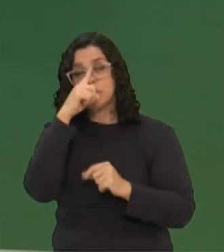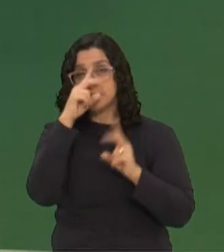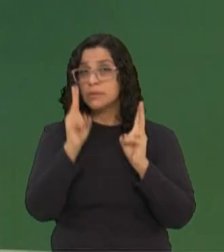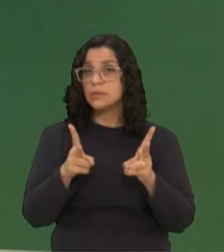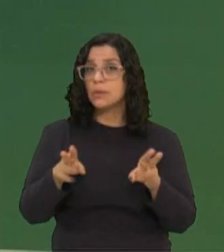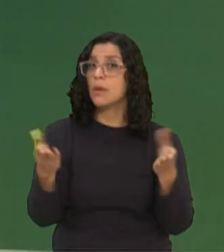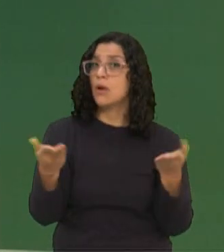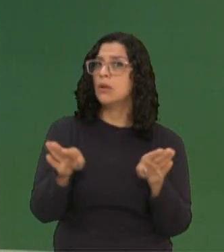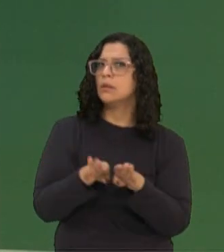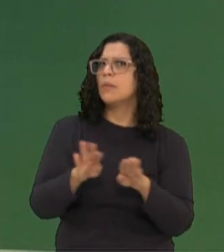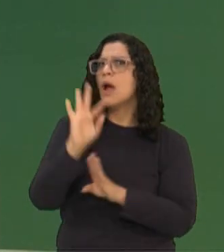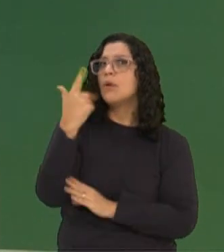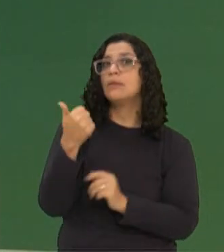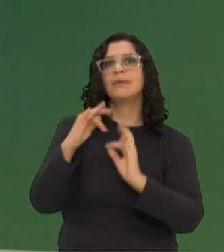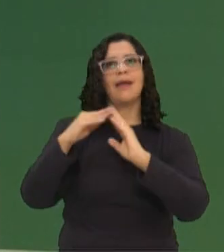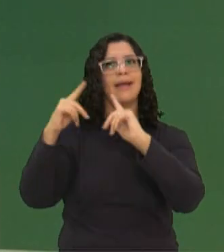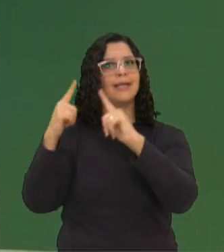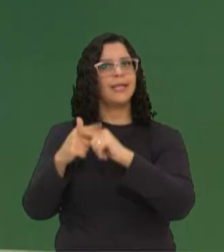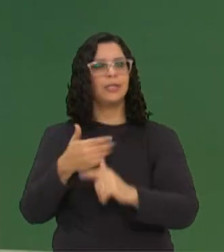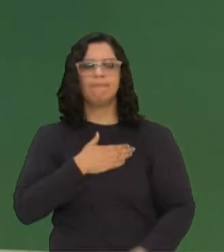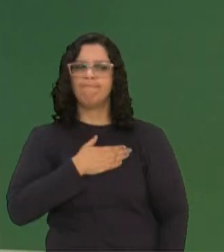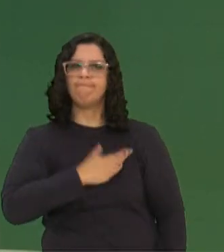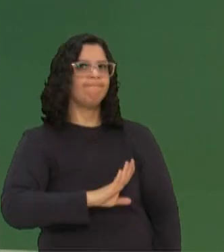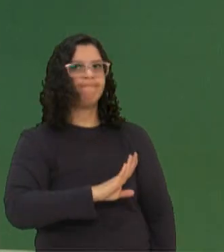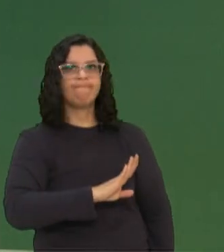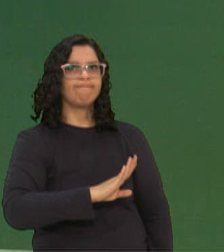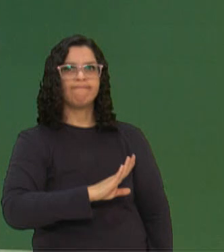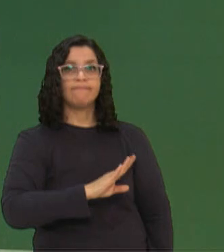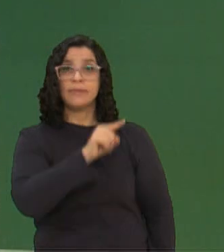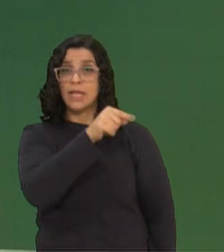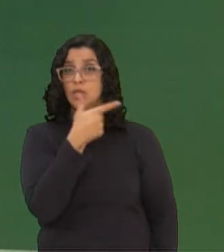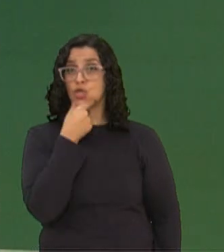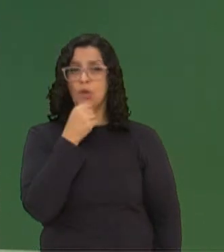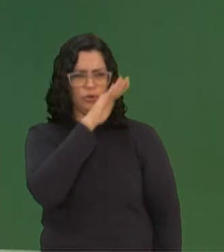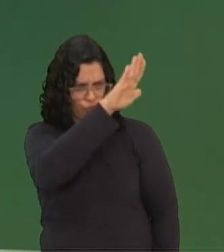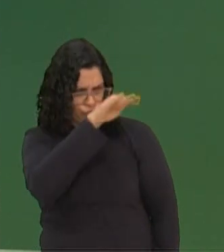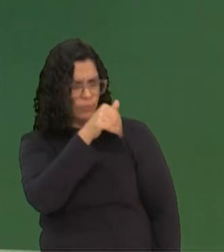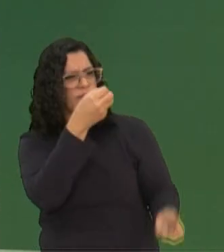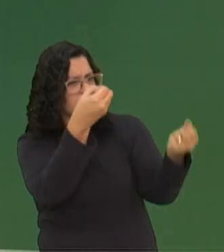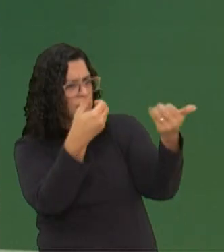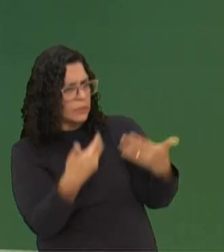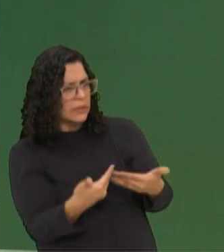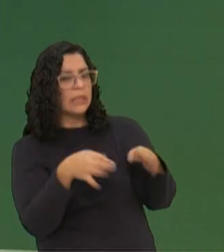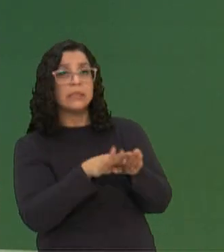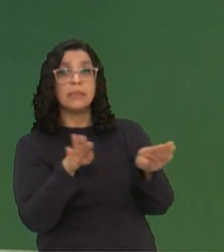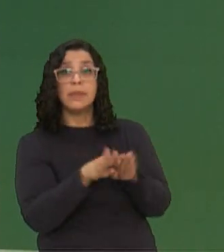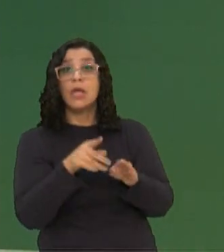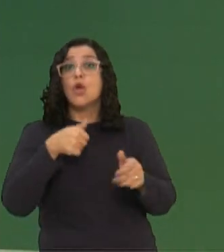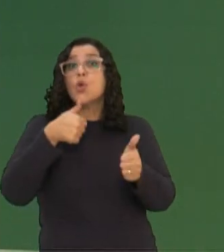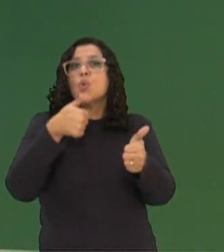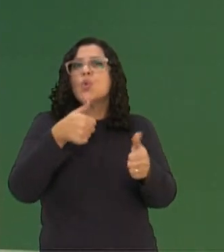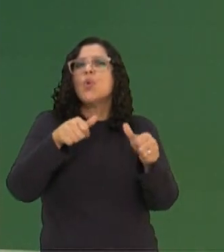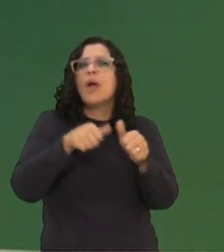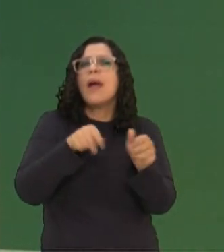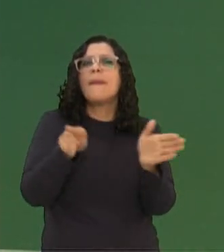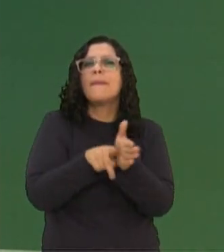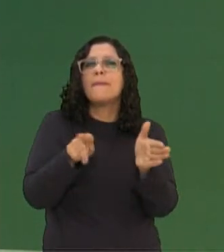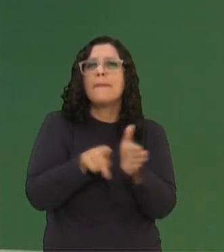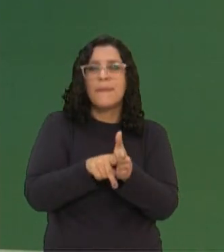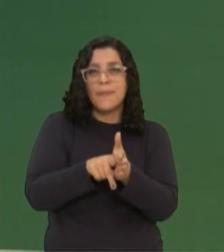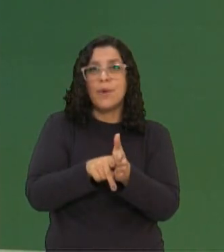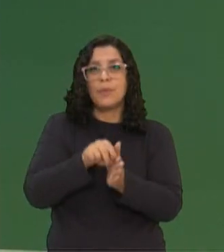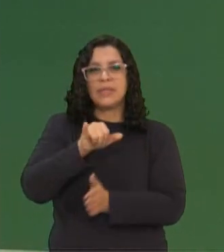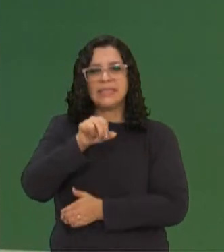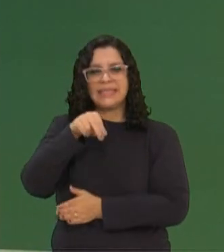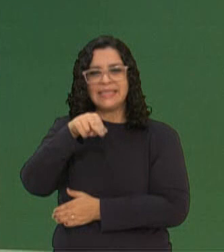Portanto, o que vai acontecer? A igreja não gostou. Ele vai ser convocado para se explicar na Inquisição e ele já sabia da história